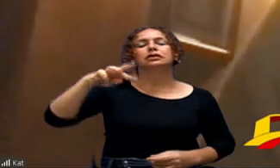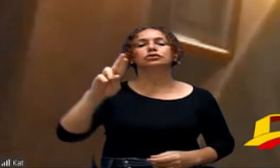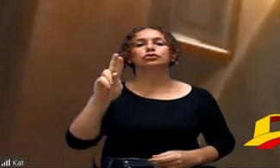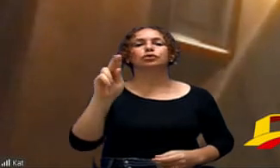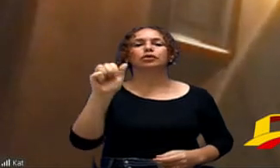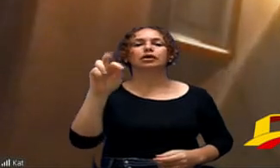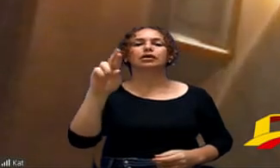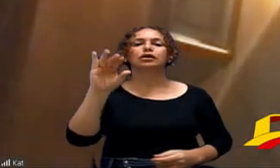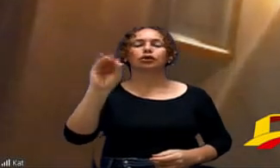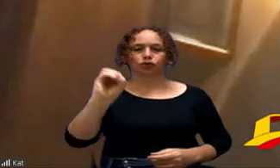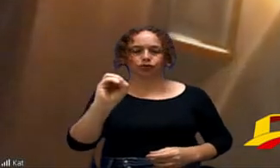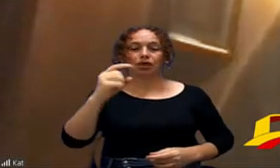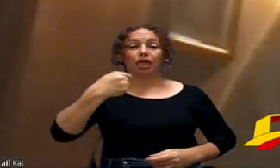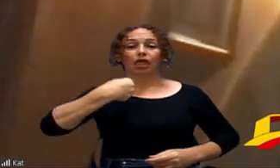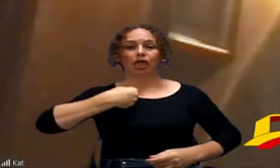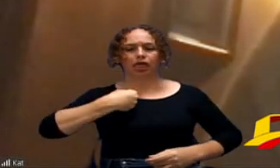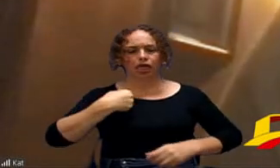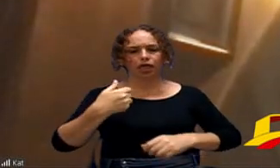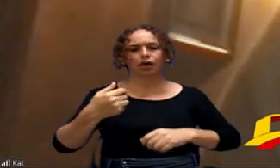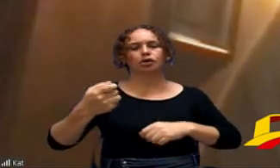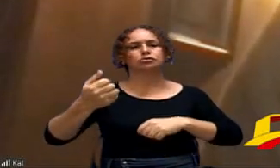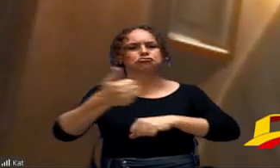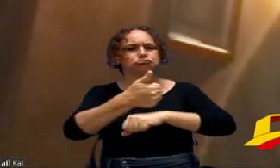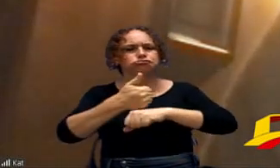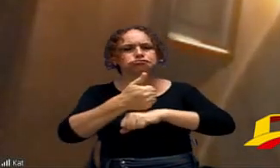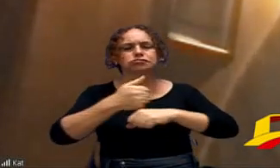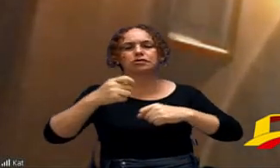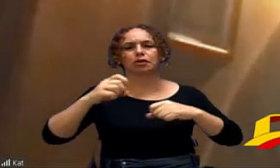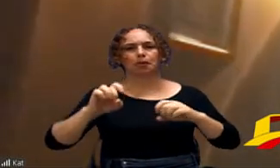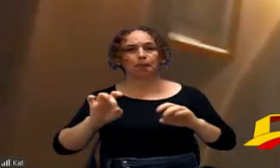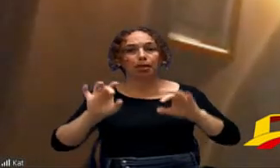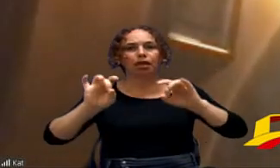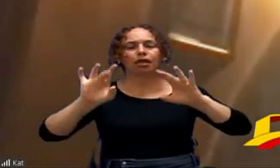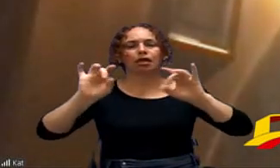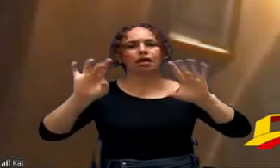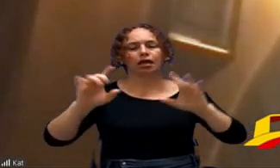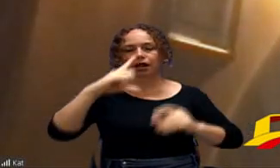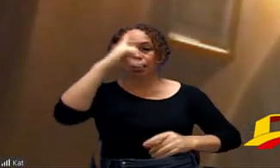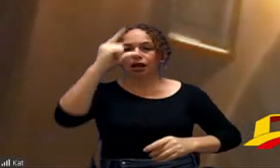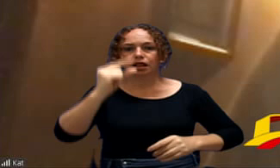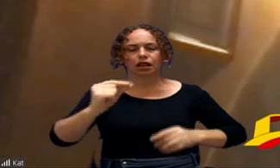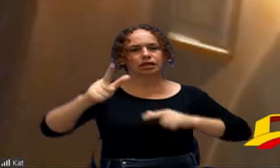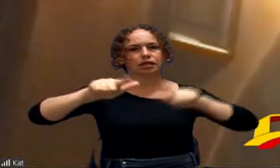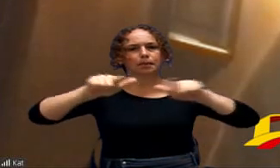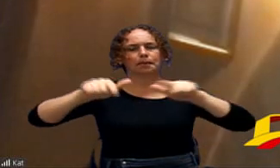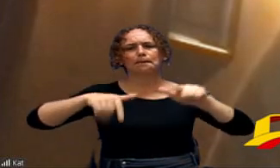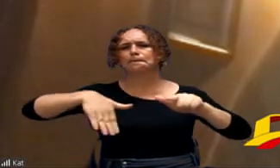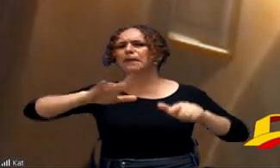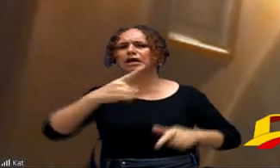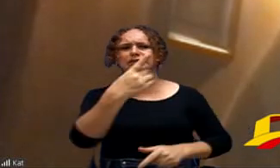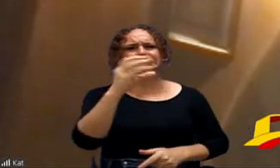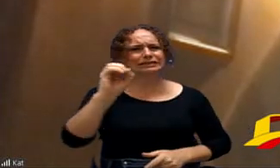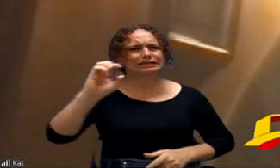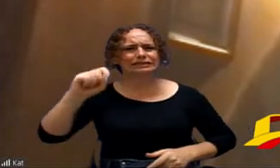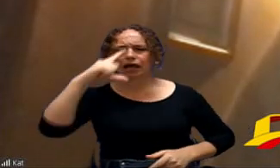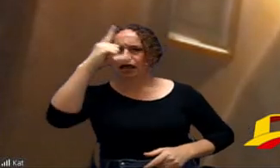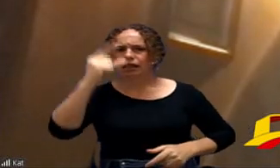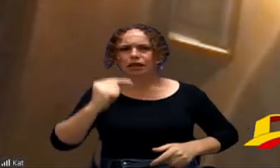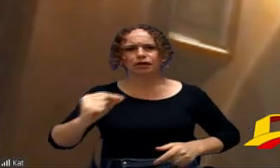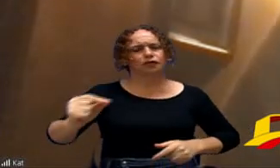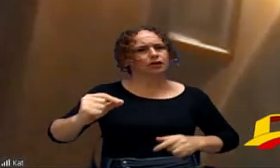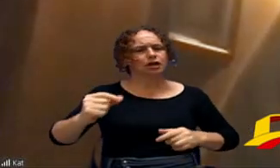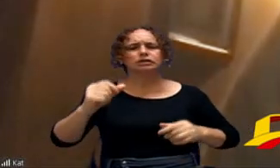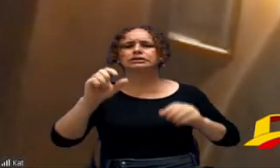elefantes, com mais de 35 anos trabalhando com elefantes. Trabalhava com mais de 100 elefantes e faz transporte de mais de 50